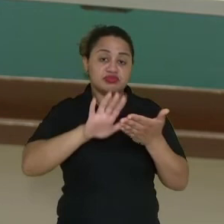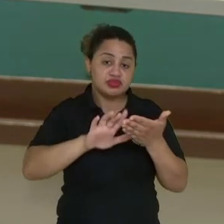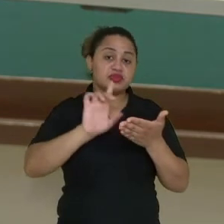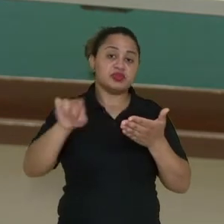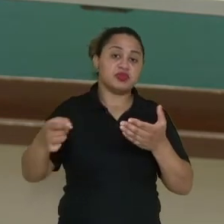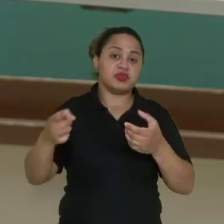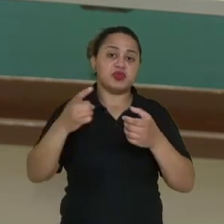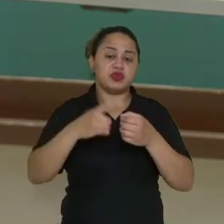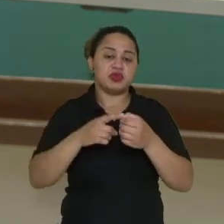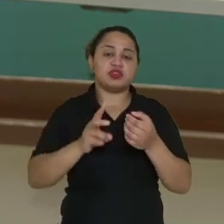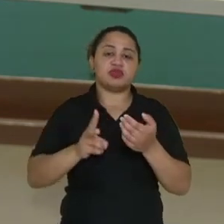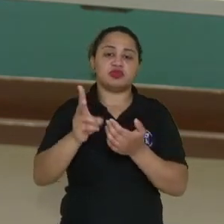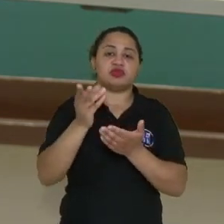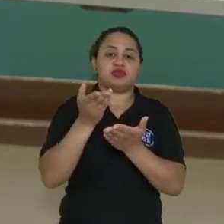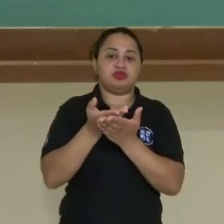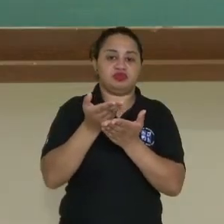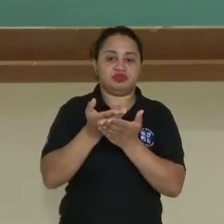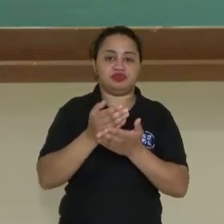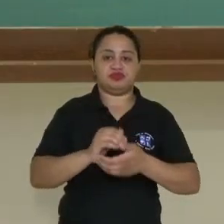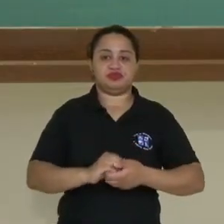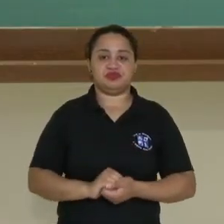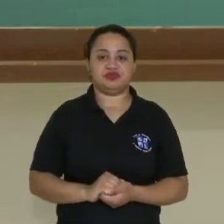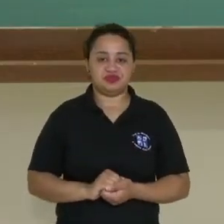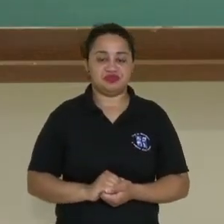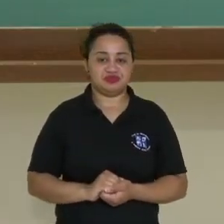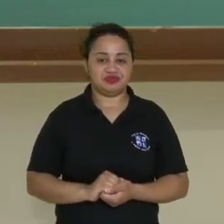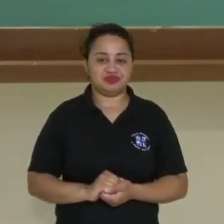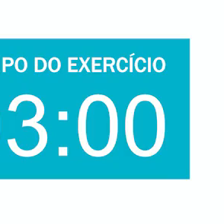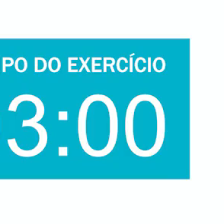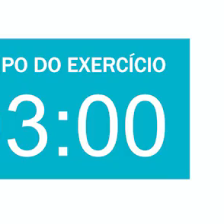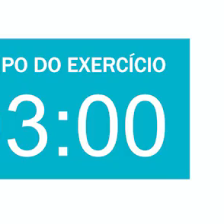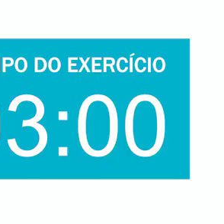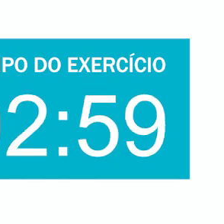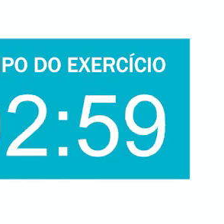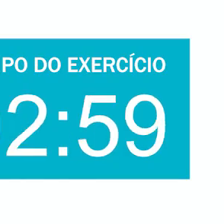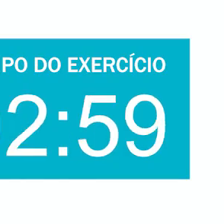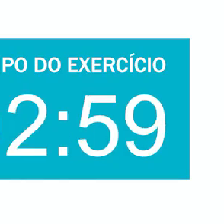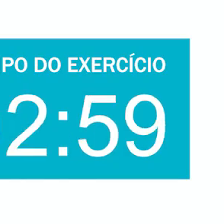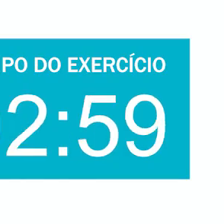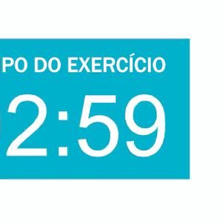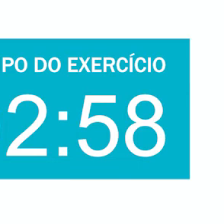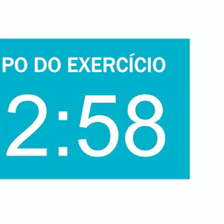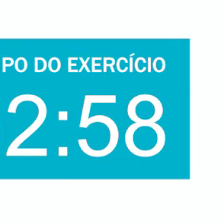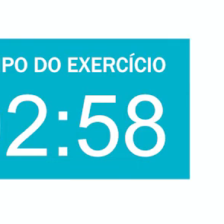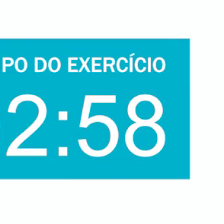questões A e B da atividade 3. Vamos lá, mãos à obra.